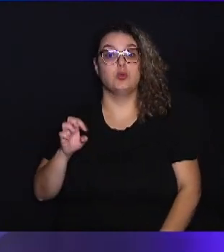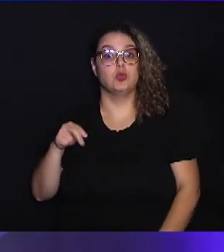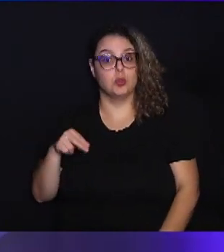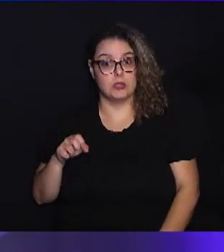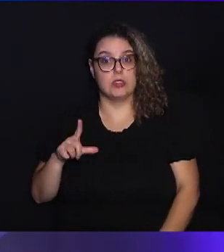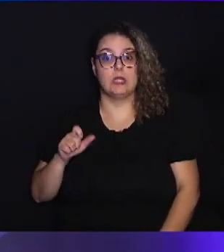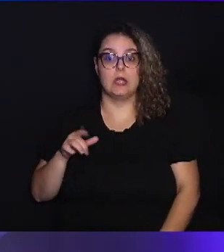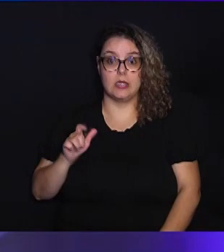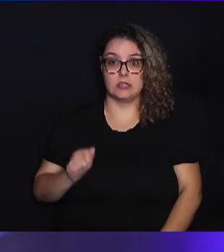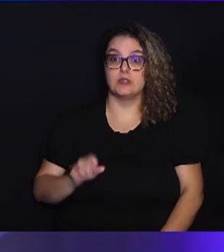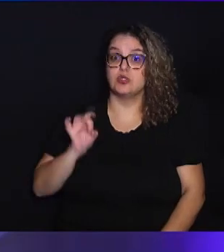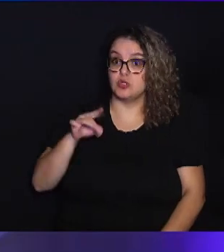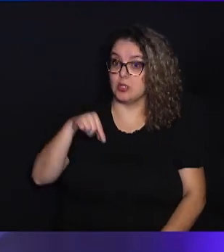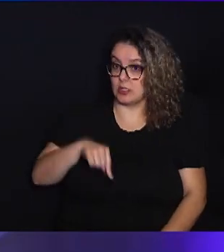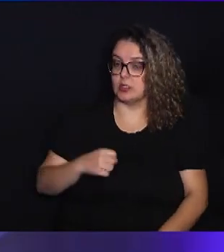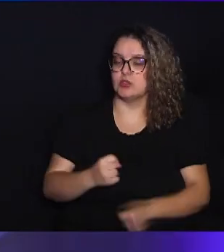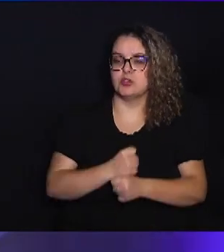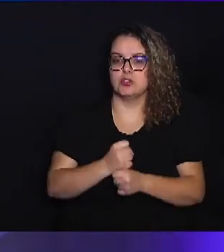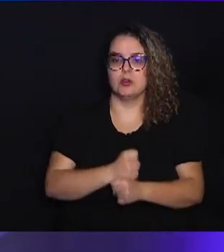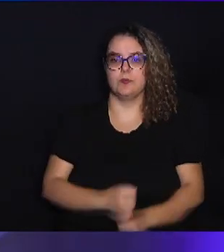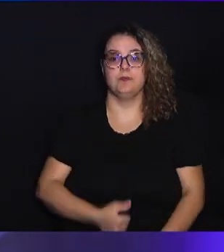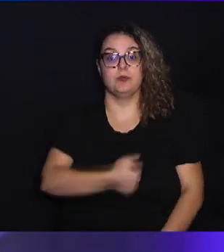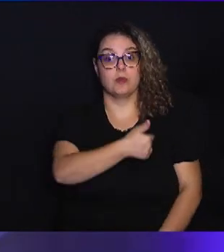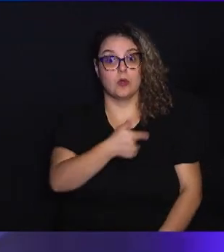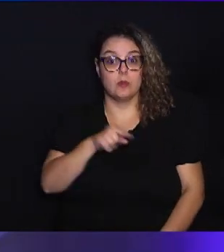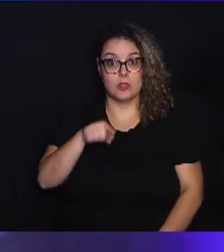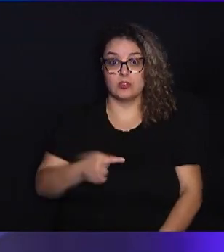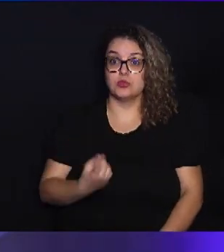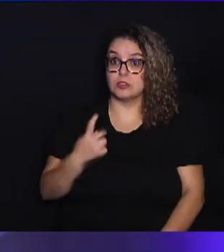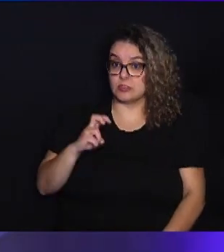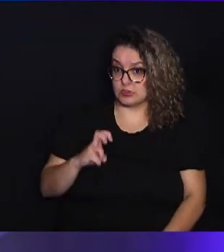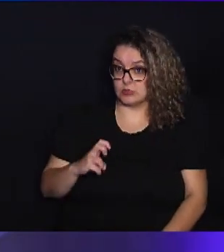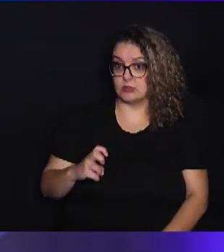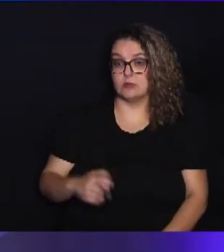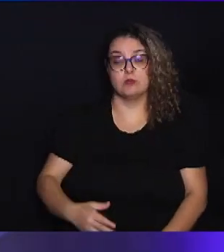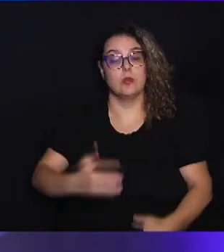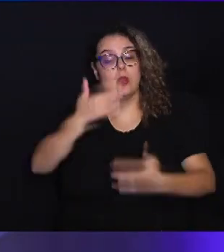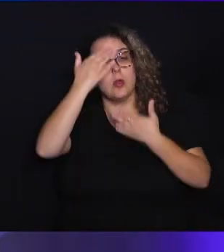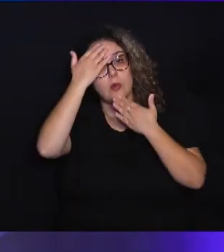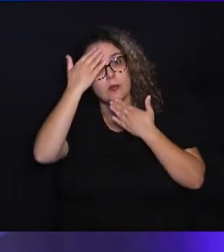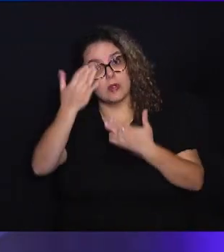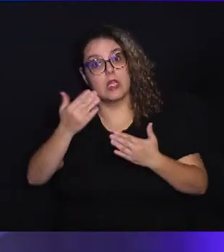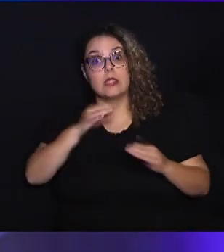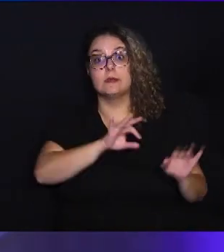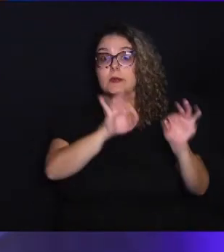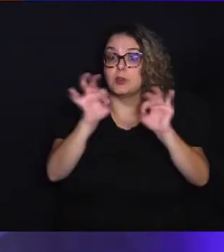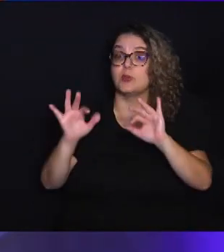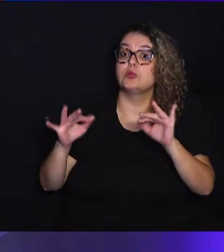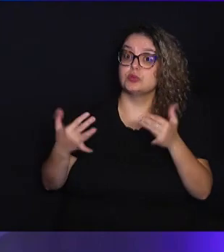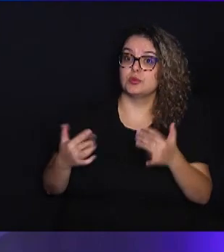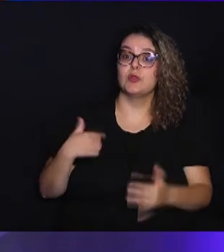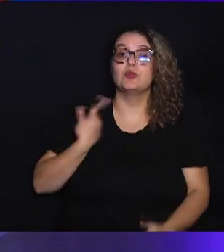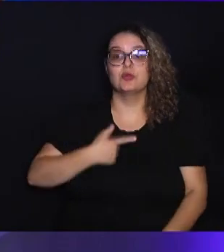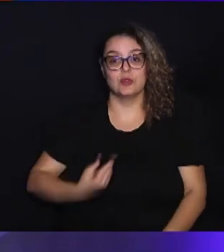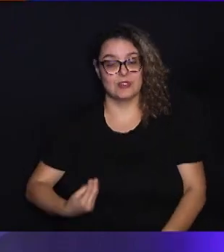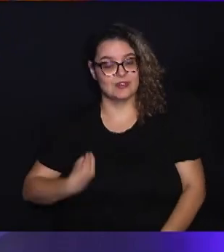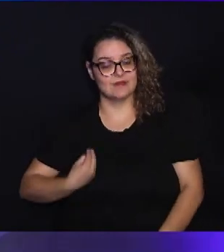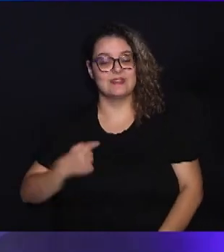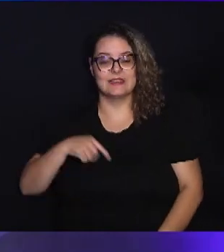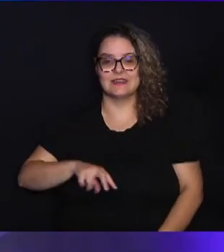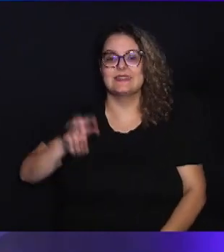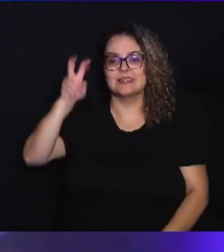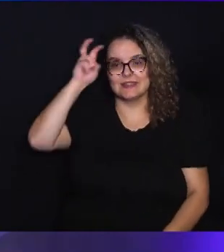só neste ano meio-dia mais 15 minutos Muito obrigado pela sua companhia pela sua audiência estamos ao vivo nesta